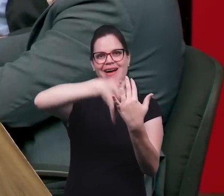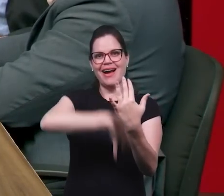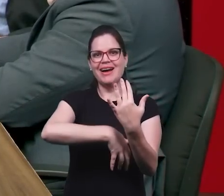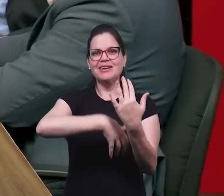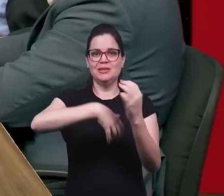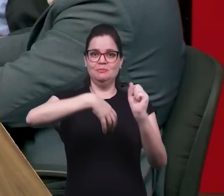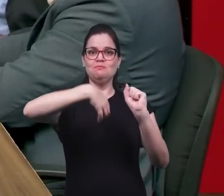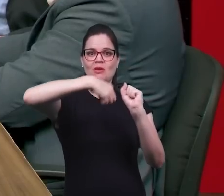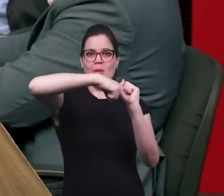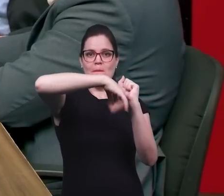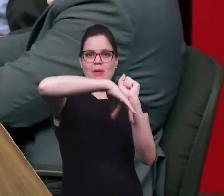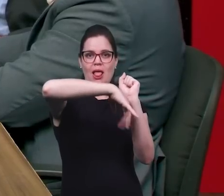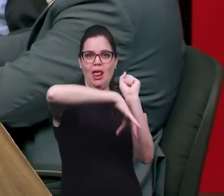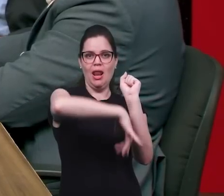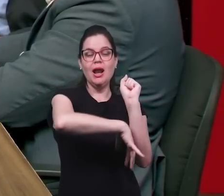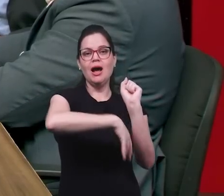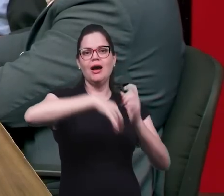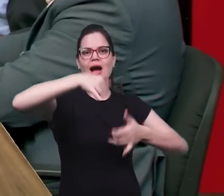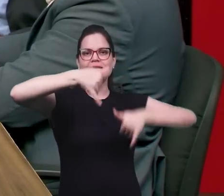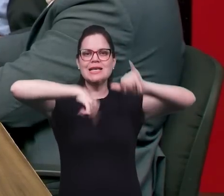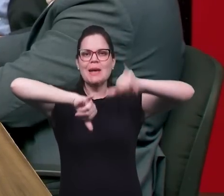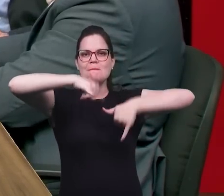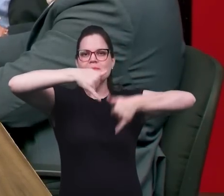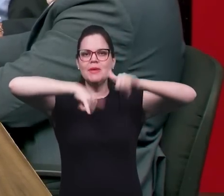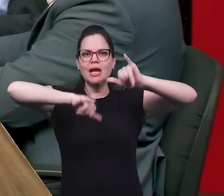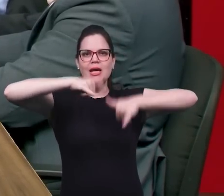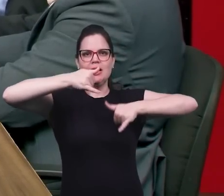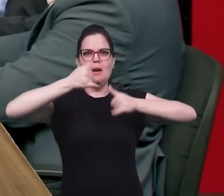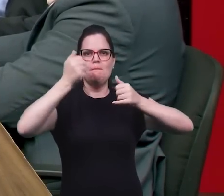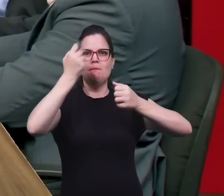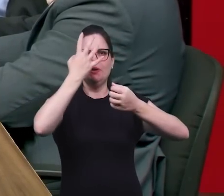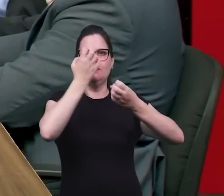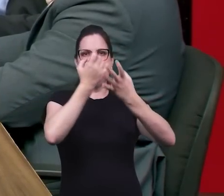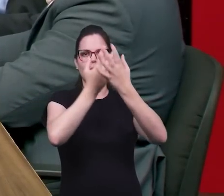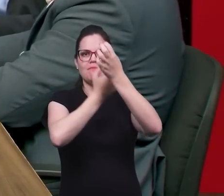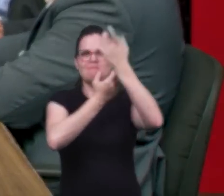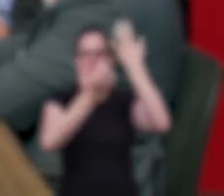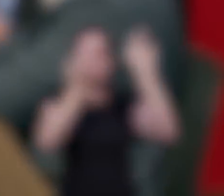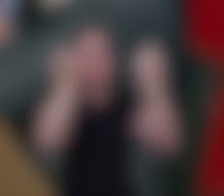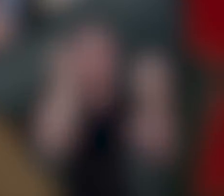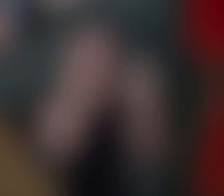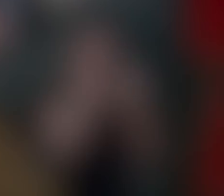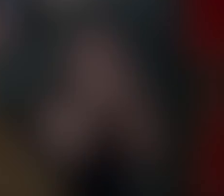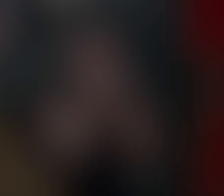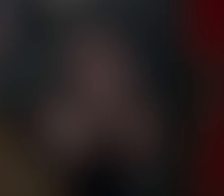próprio cérebro produz durante a execução da música.